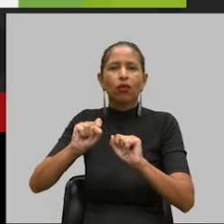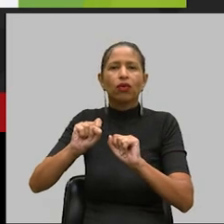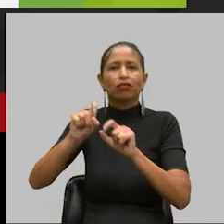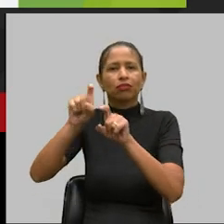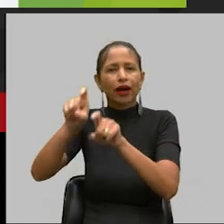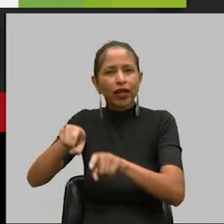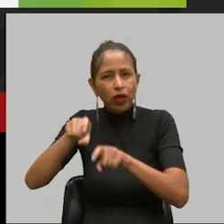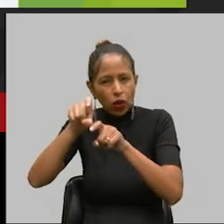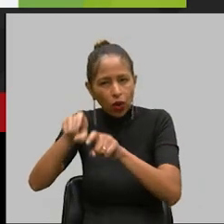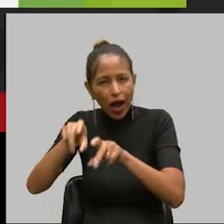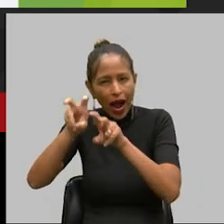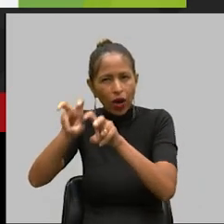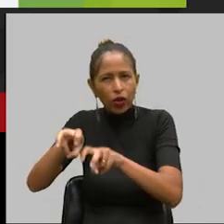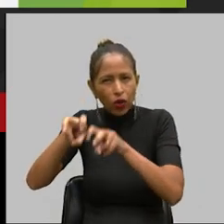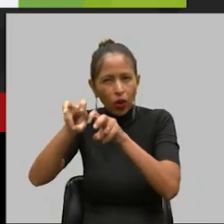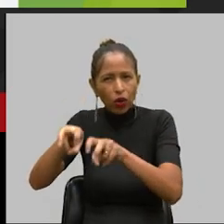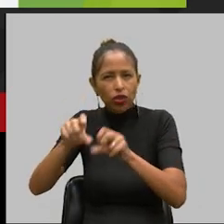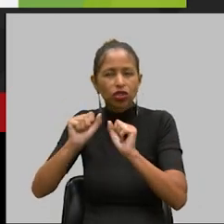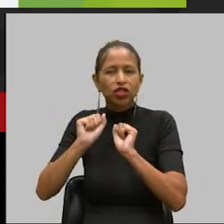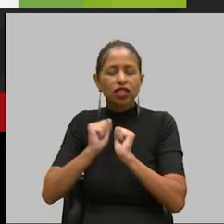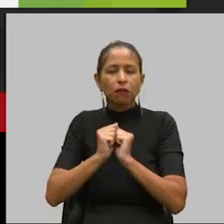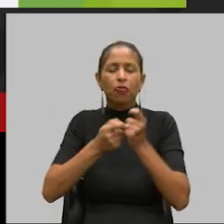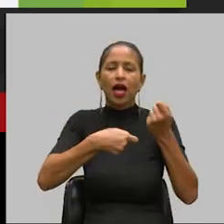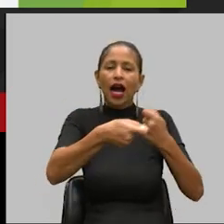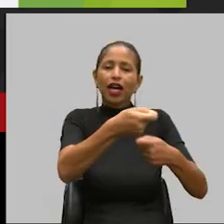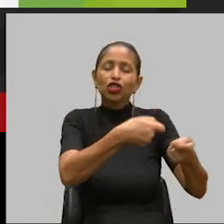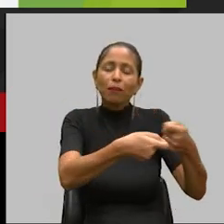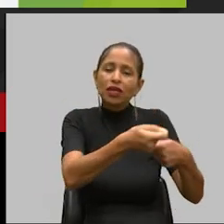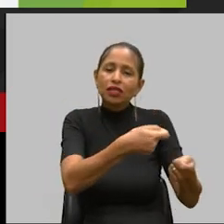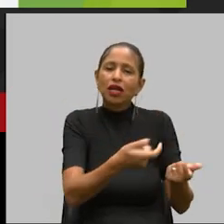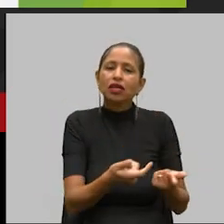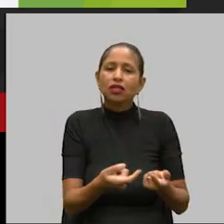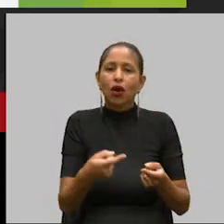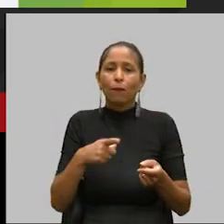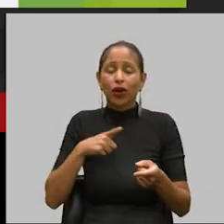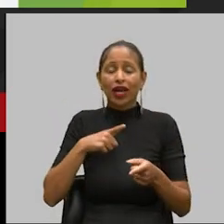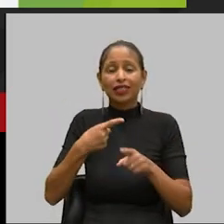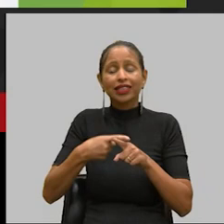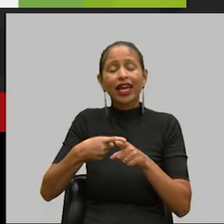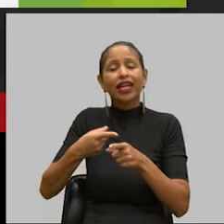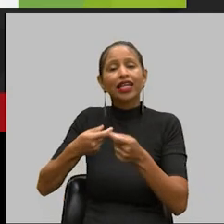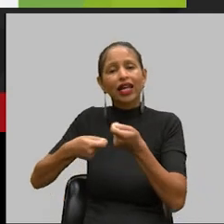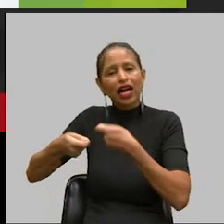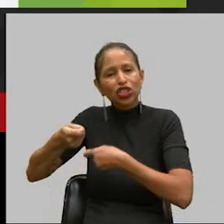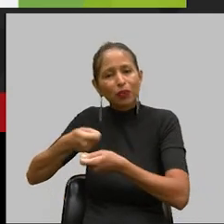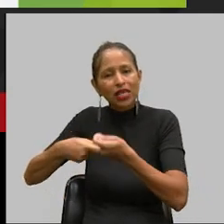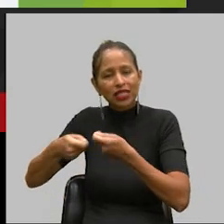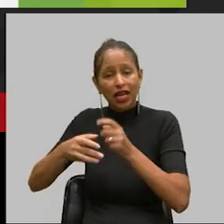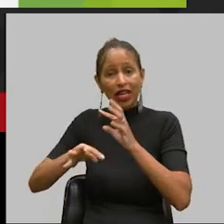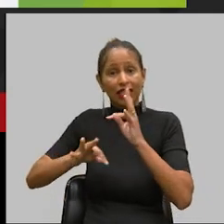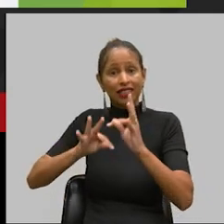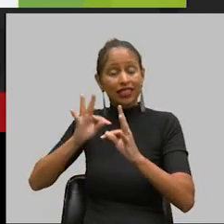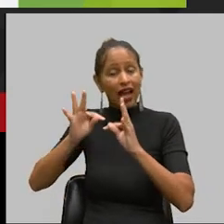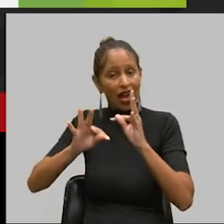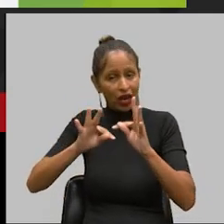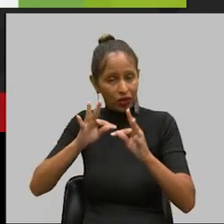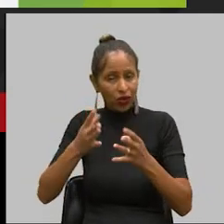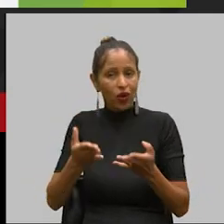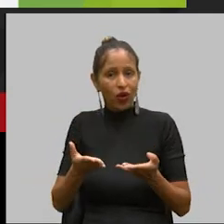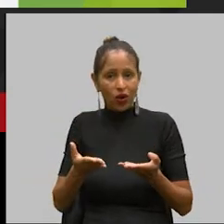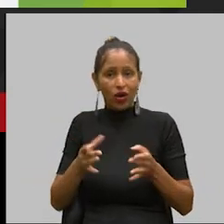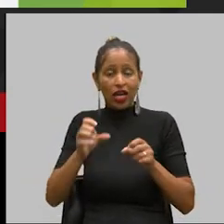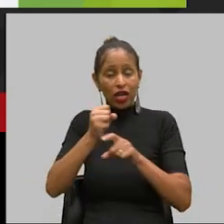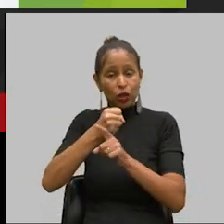na área da da administração porque quem que tem que administrar tecnologicamente e